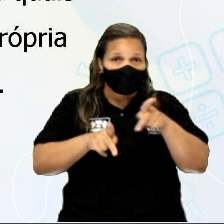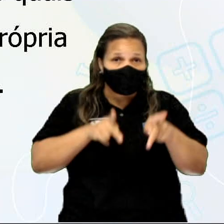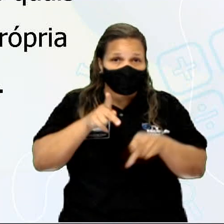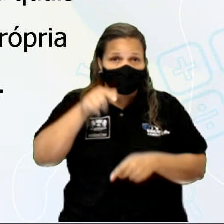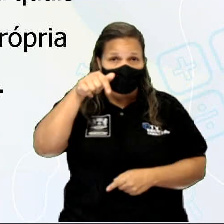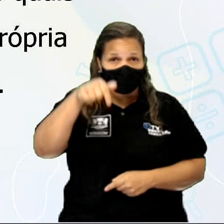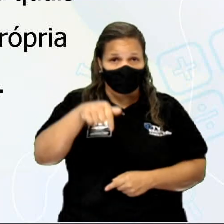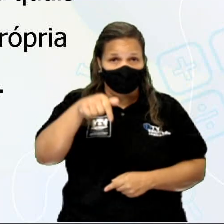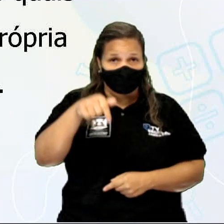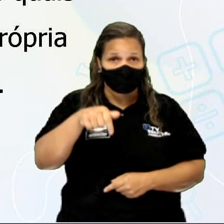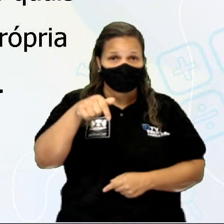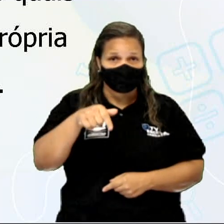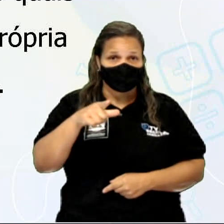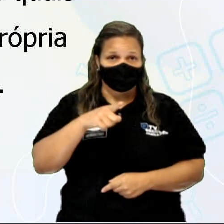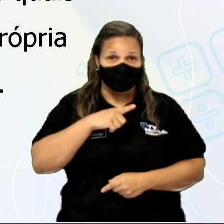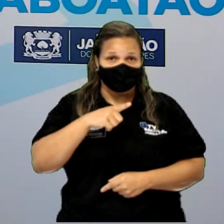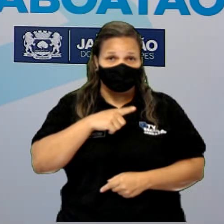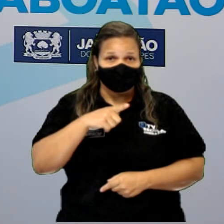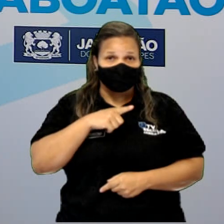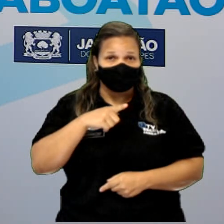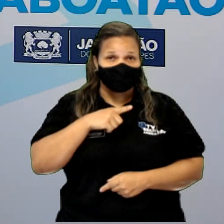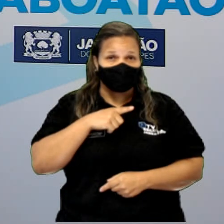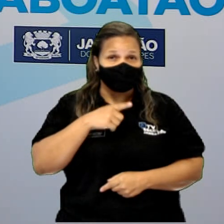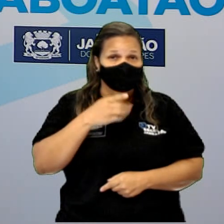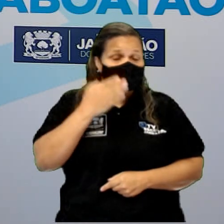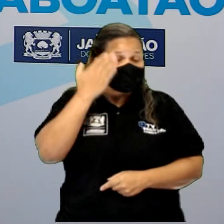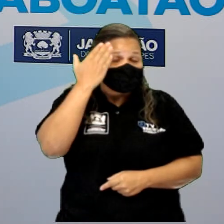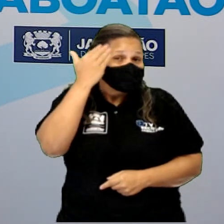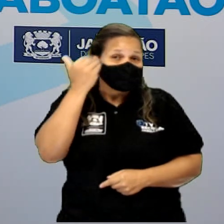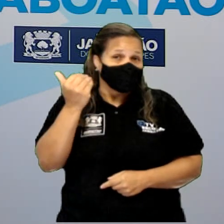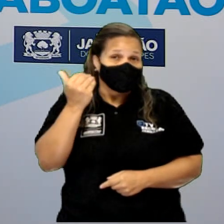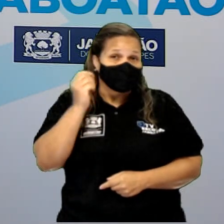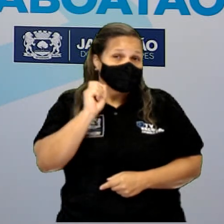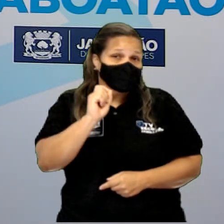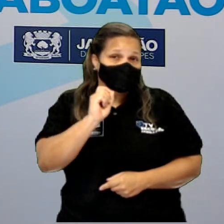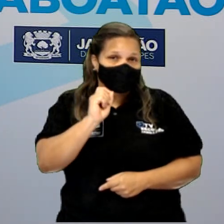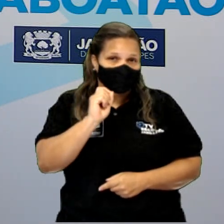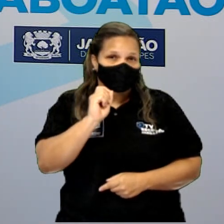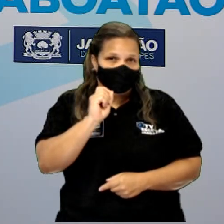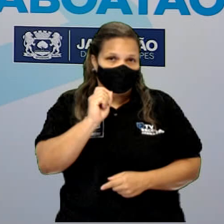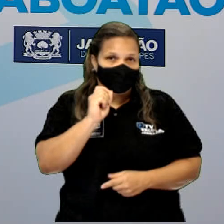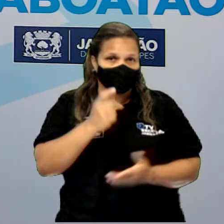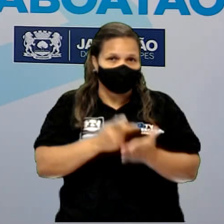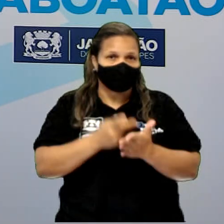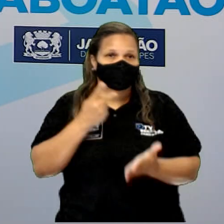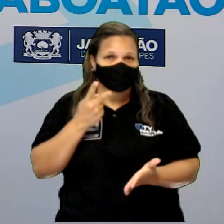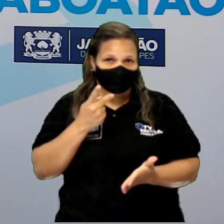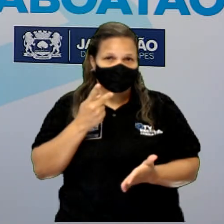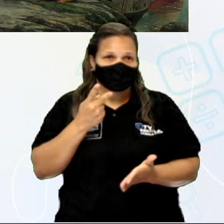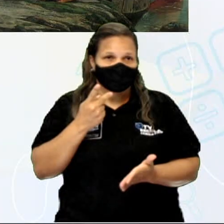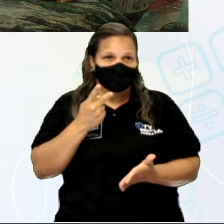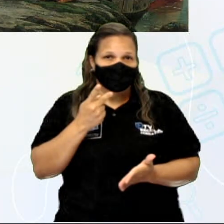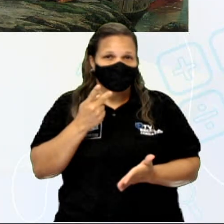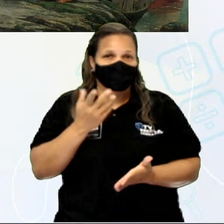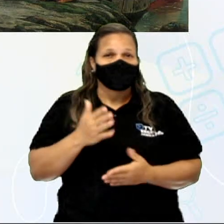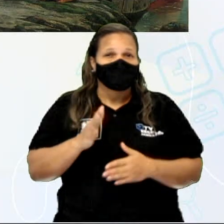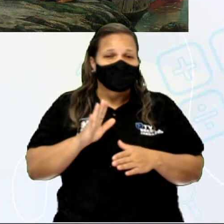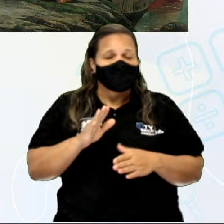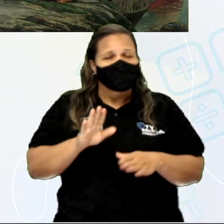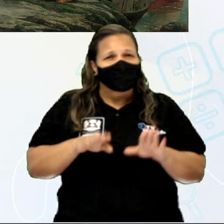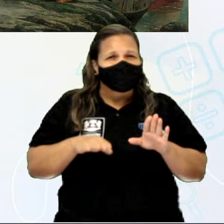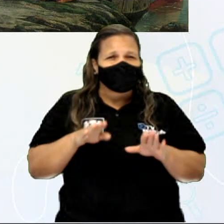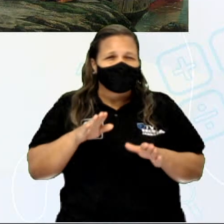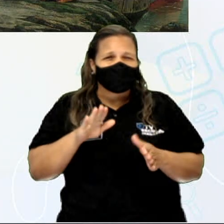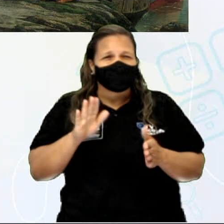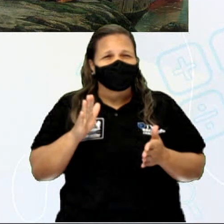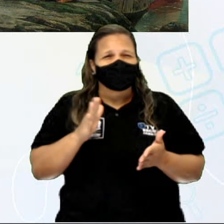estava para chegar para eles, o que estava por vir. Bom, Cristóvão Colombo, quando aporta aqui em